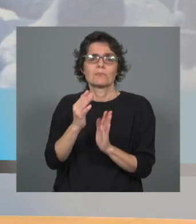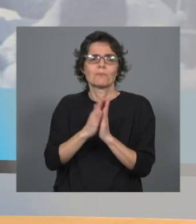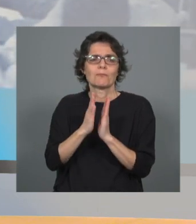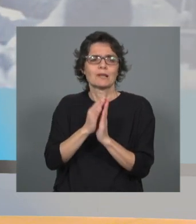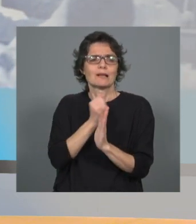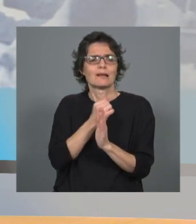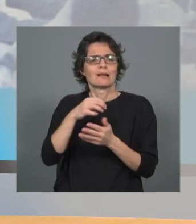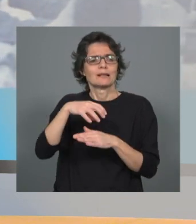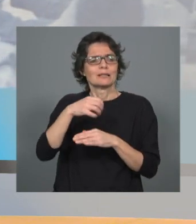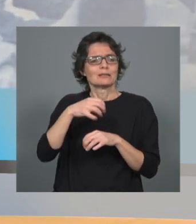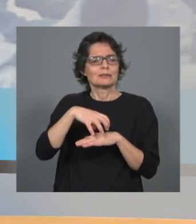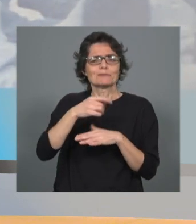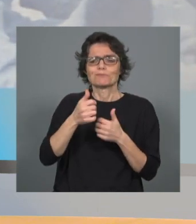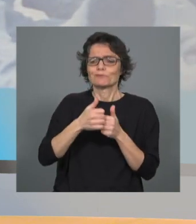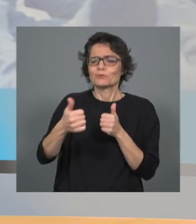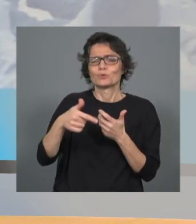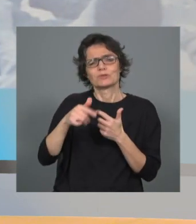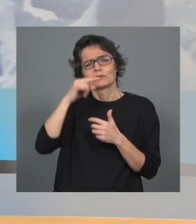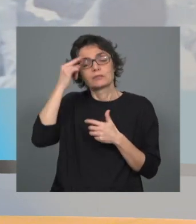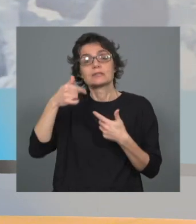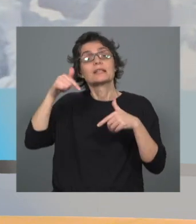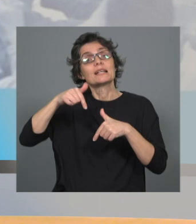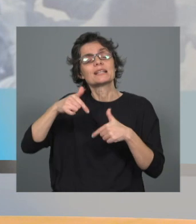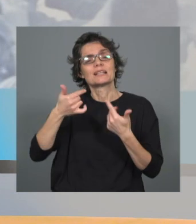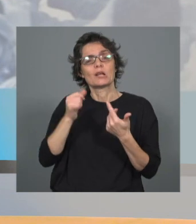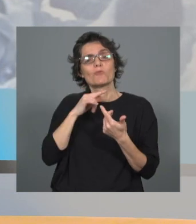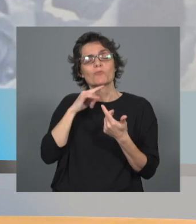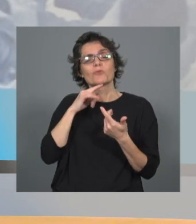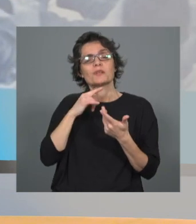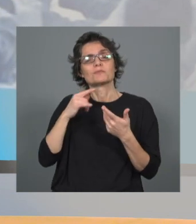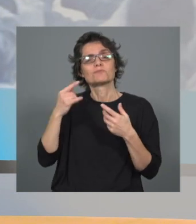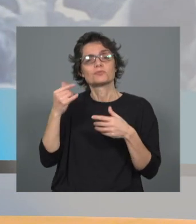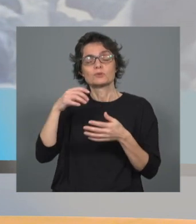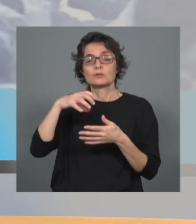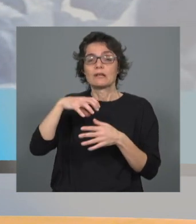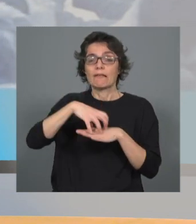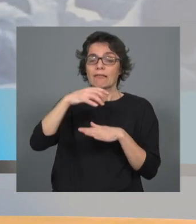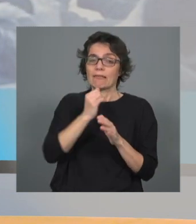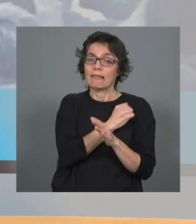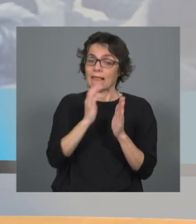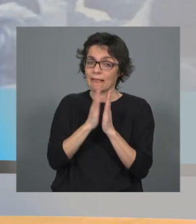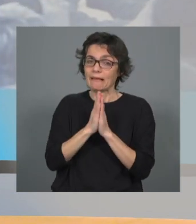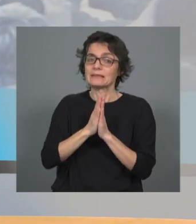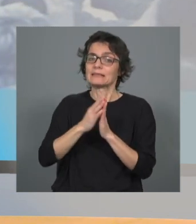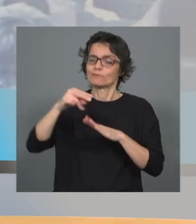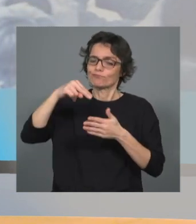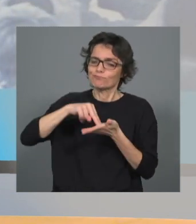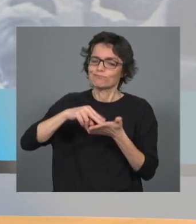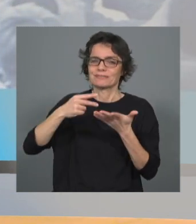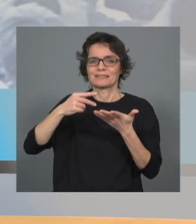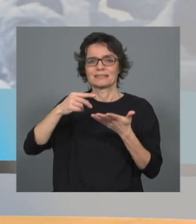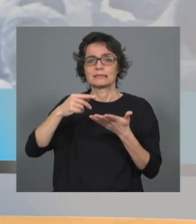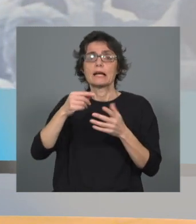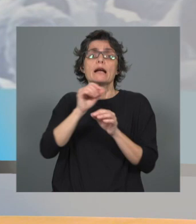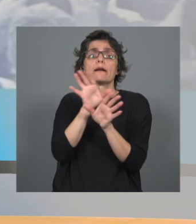foi muito difícil. Este ano, graças a Deus, podemos celebrar nas igrejas, há celebrações, há as regras habituais da DGS,